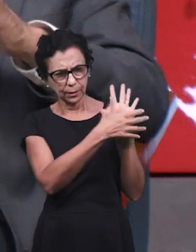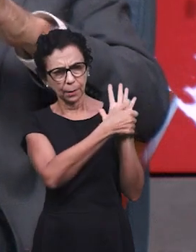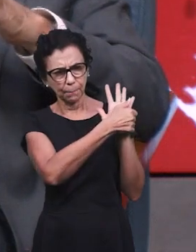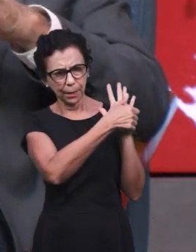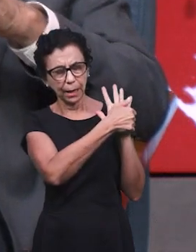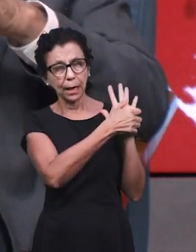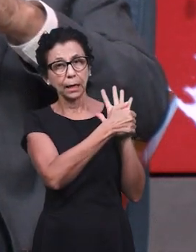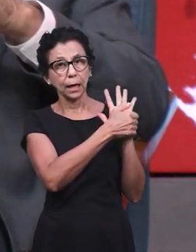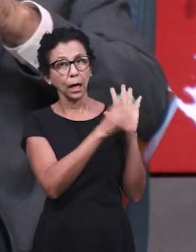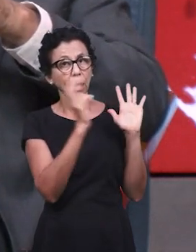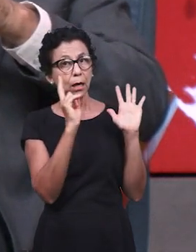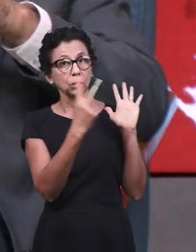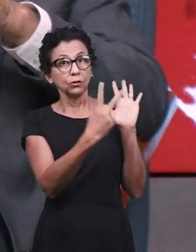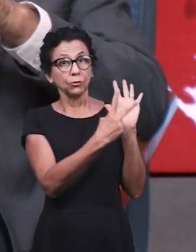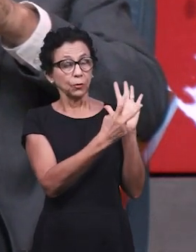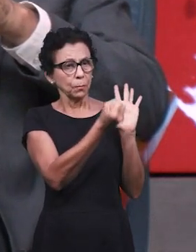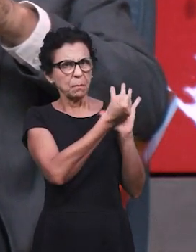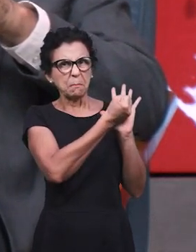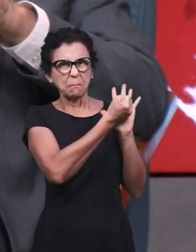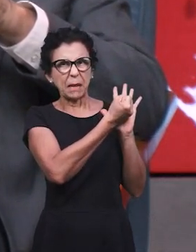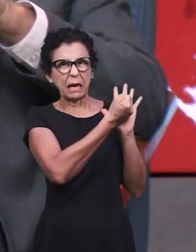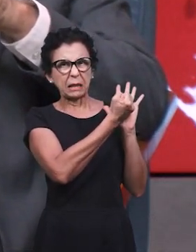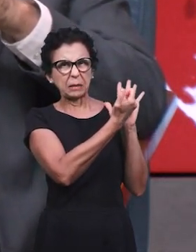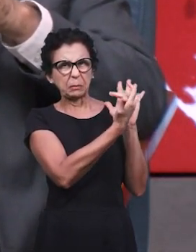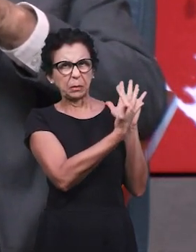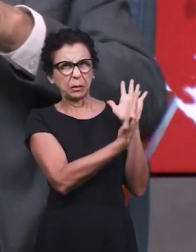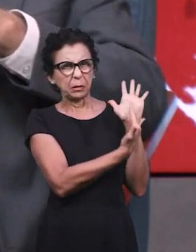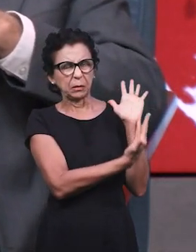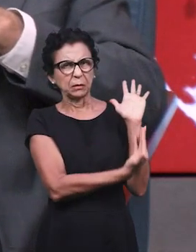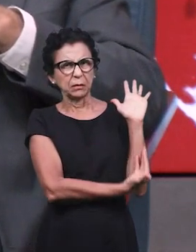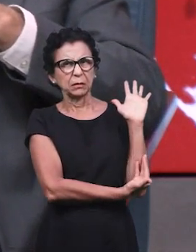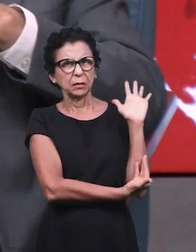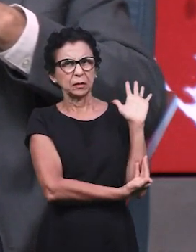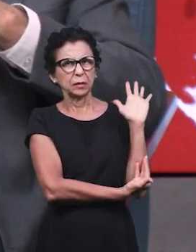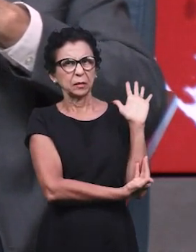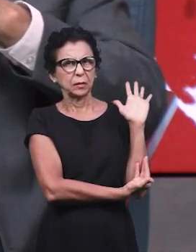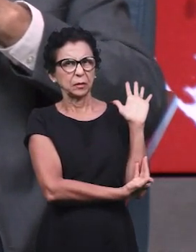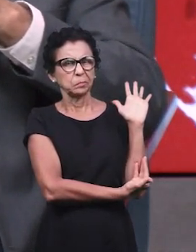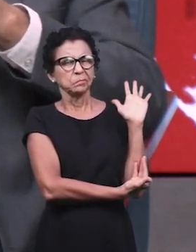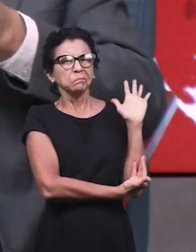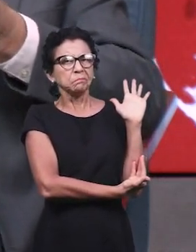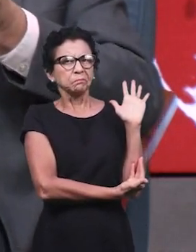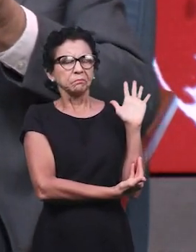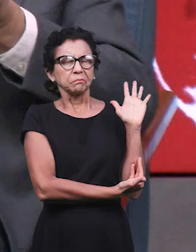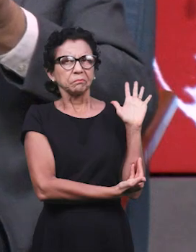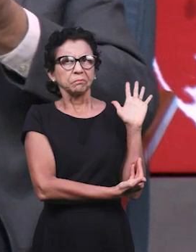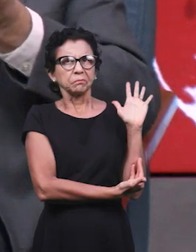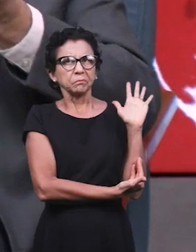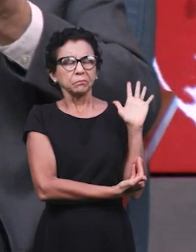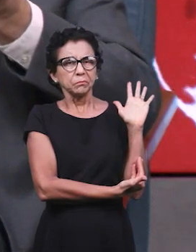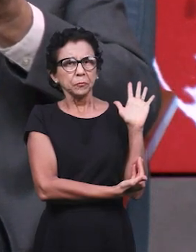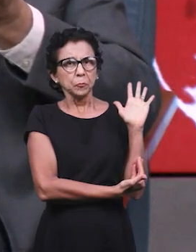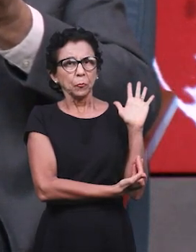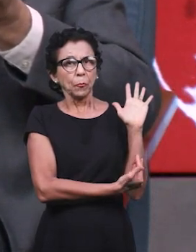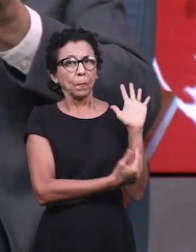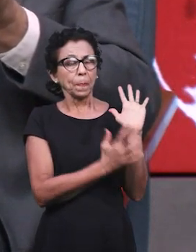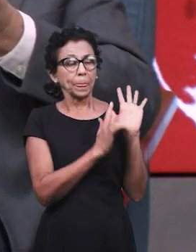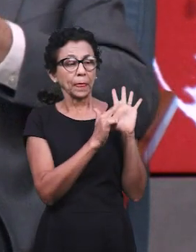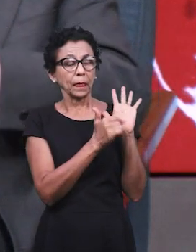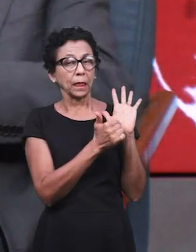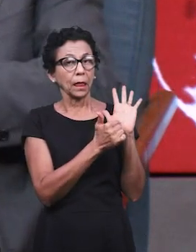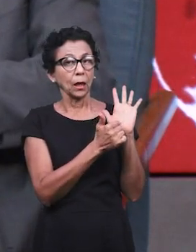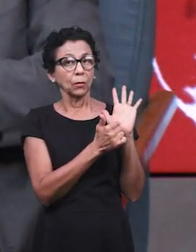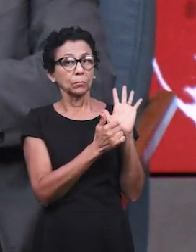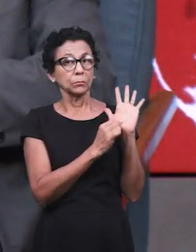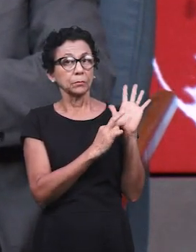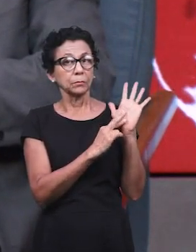mão, ele viu a marca, né? E depois o lado. Então, a mão, os